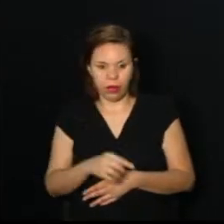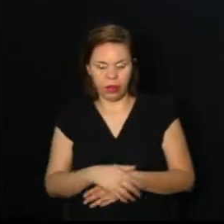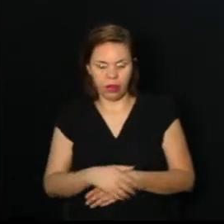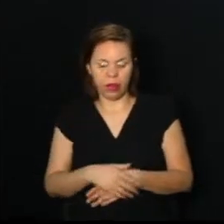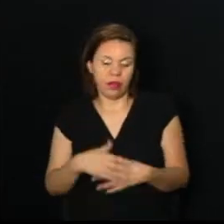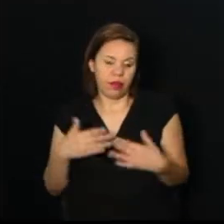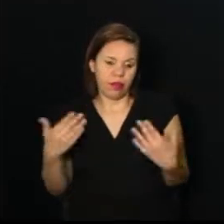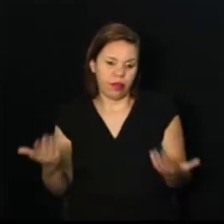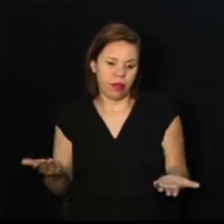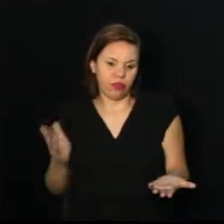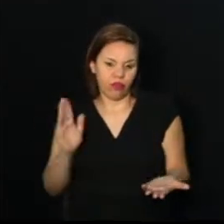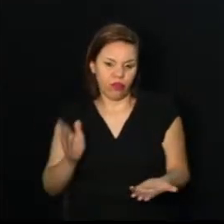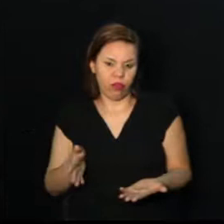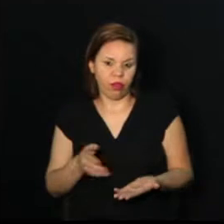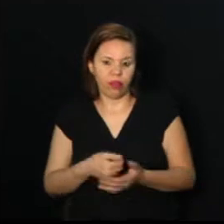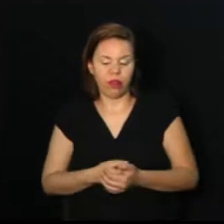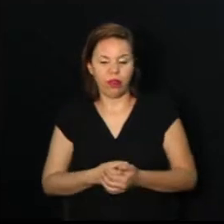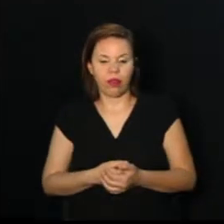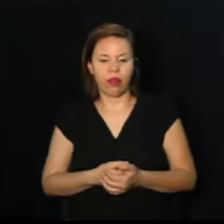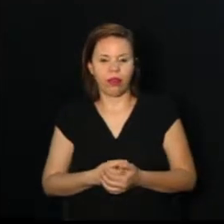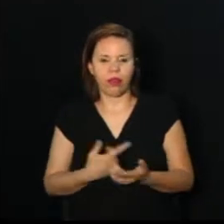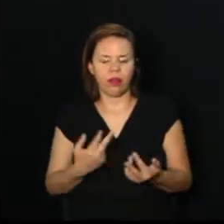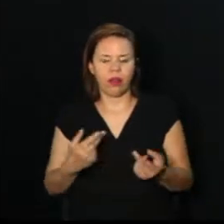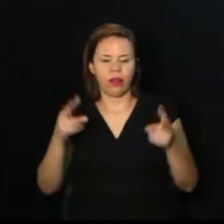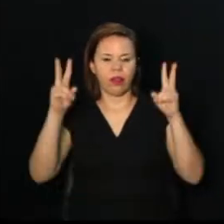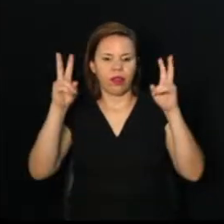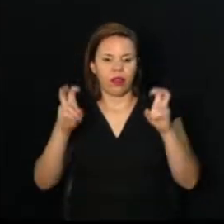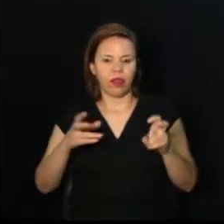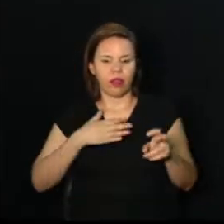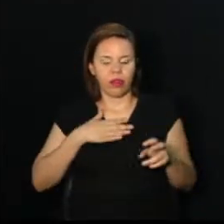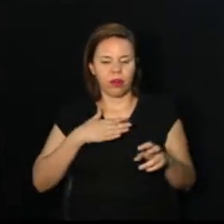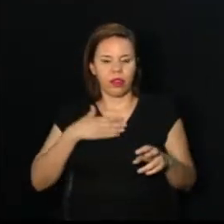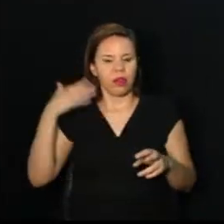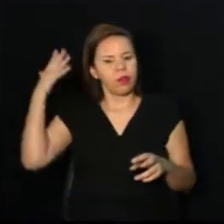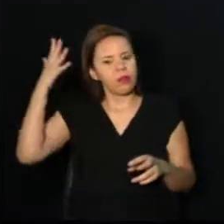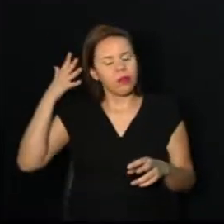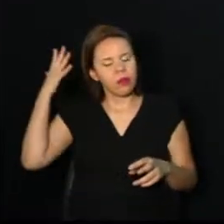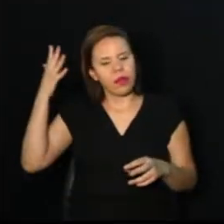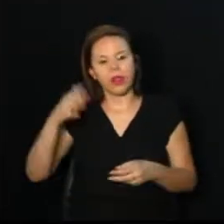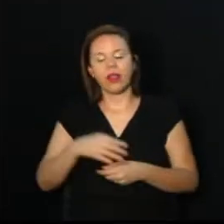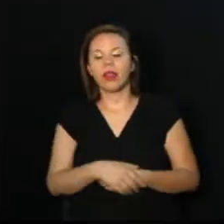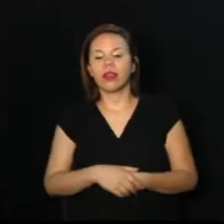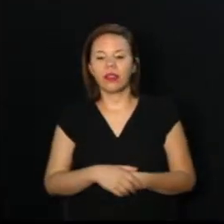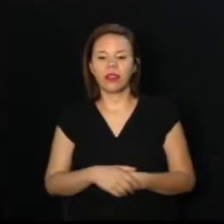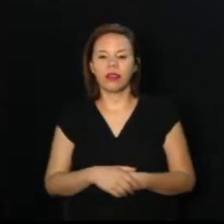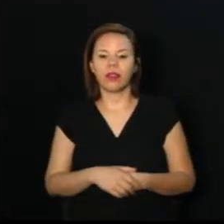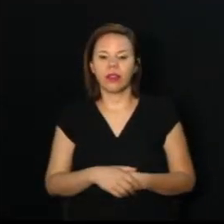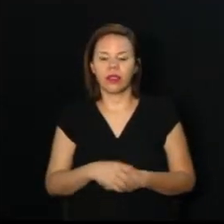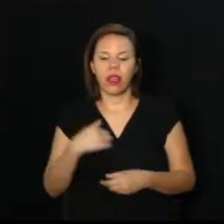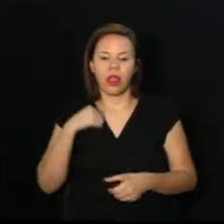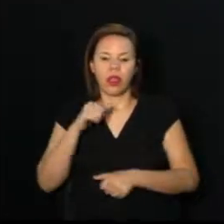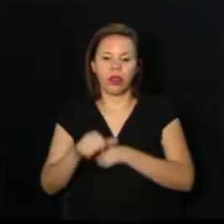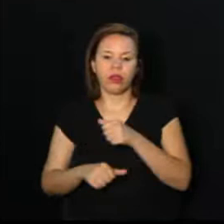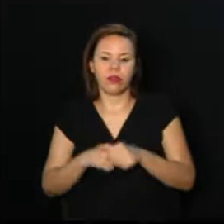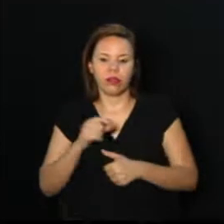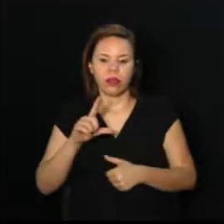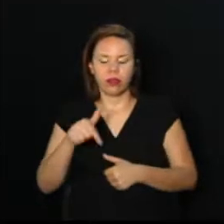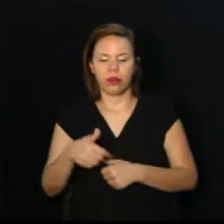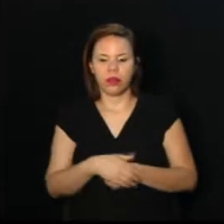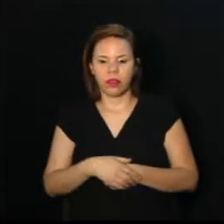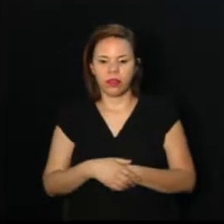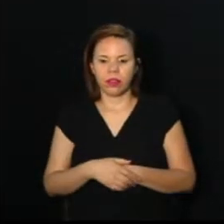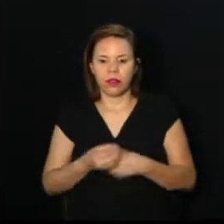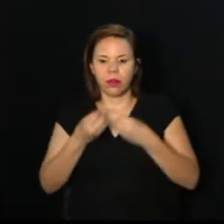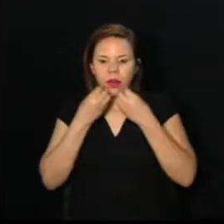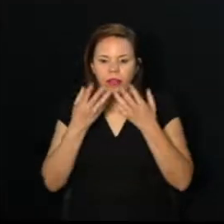Então, desde já, como era o título da minha palestra, e que eu mudei depois para falar